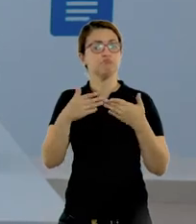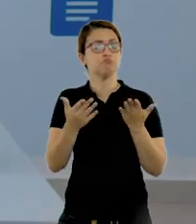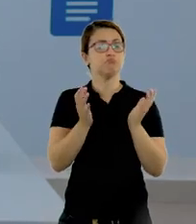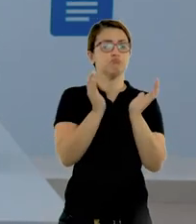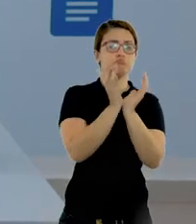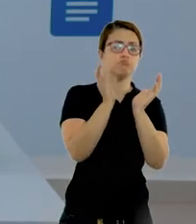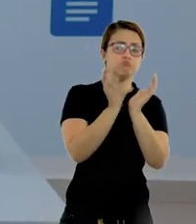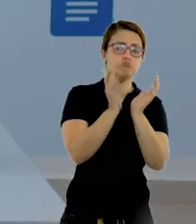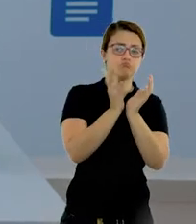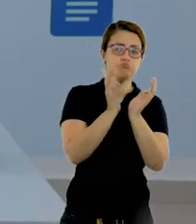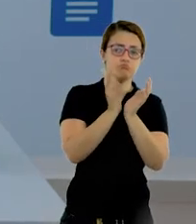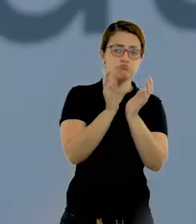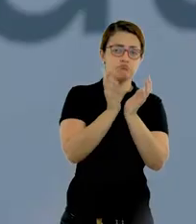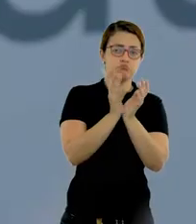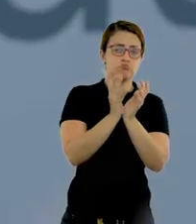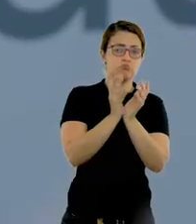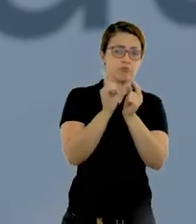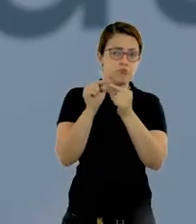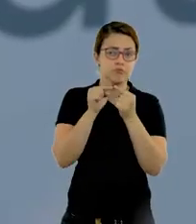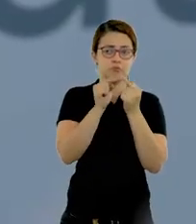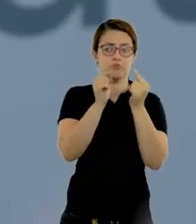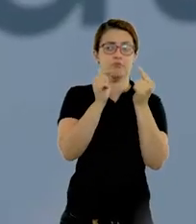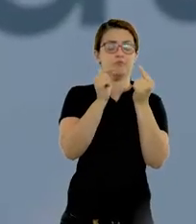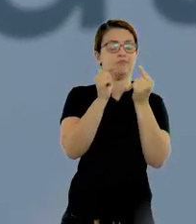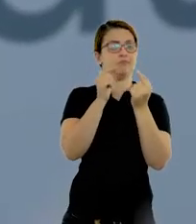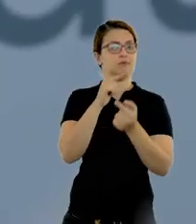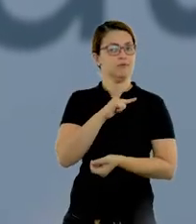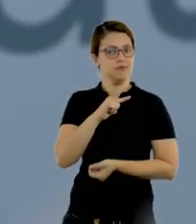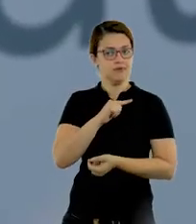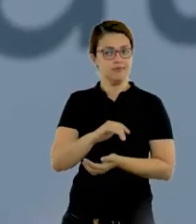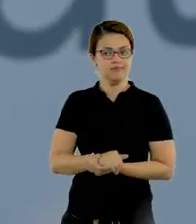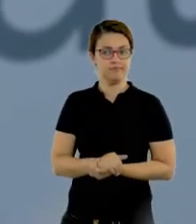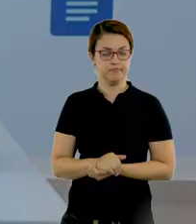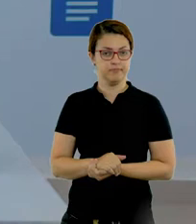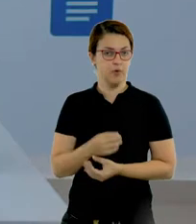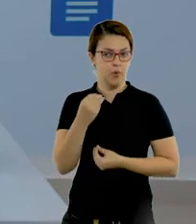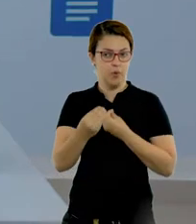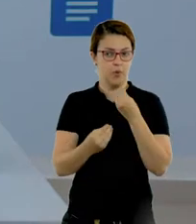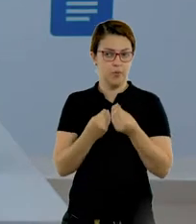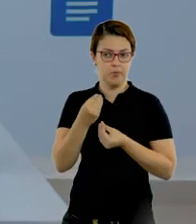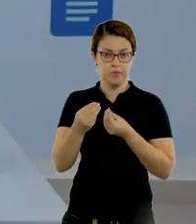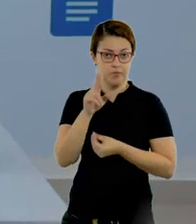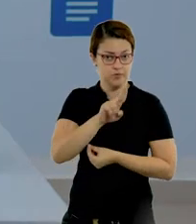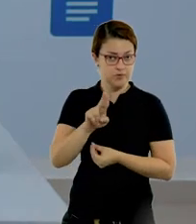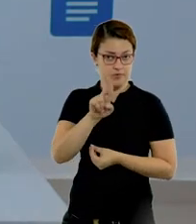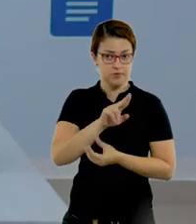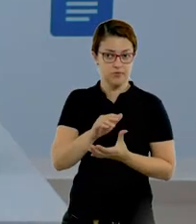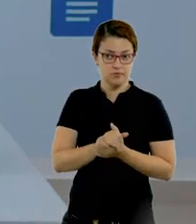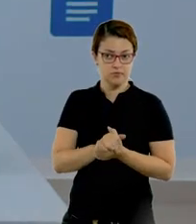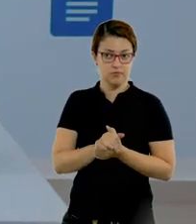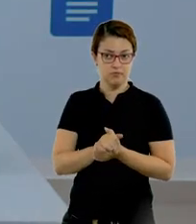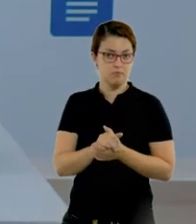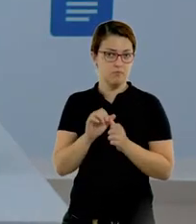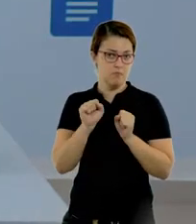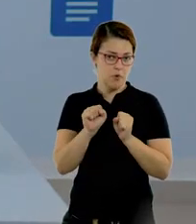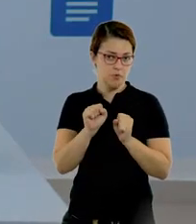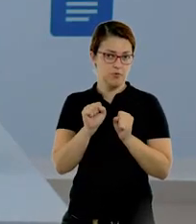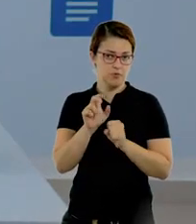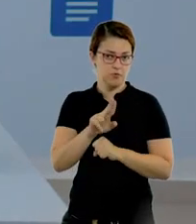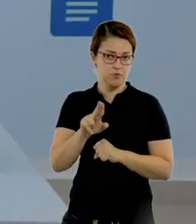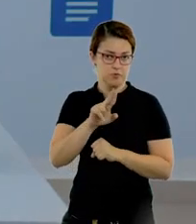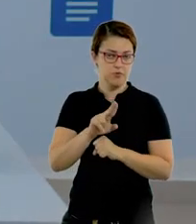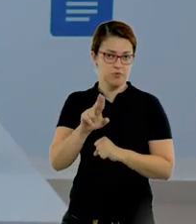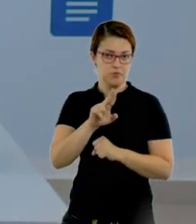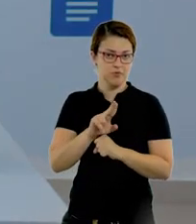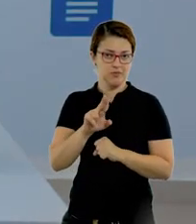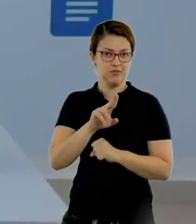número cada grupo da atividade está formando, tá? Então, para isso, você pode usar tanto a decomposição dos